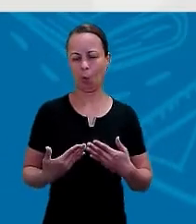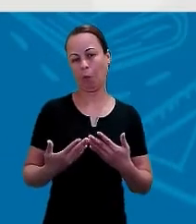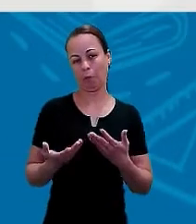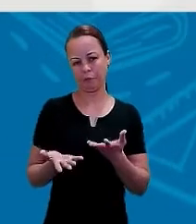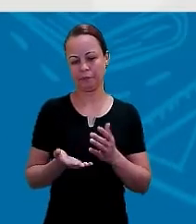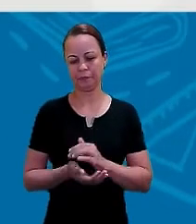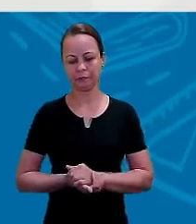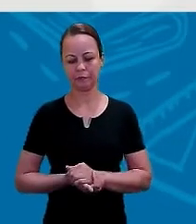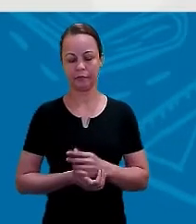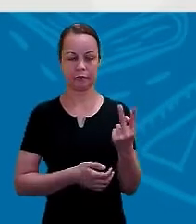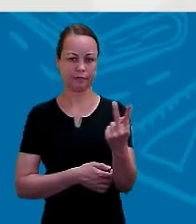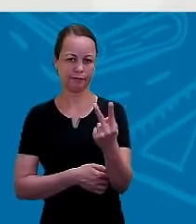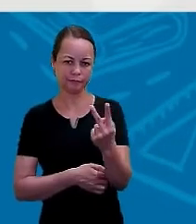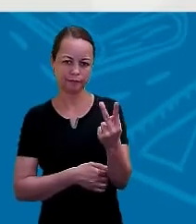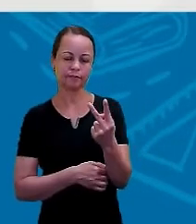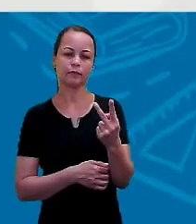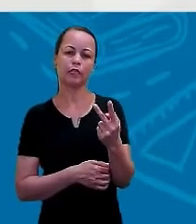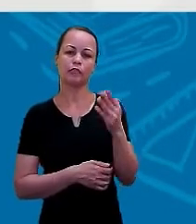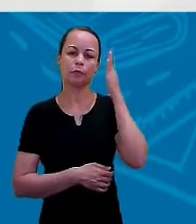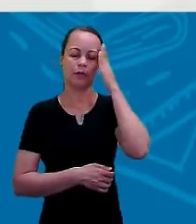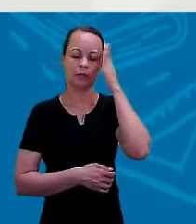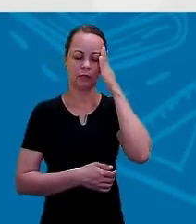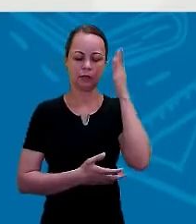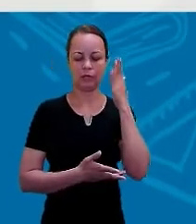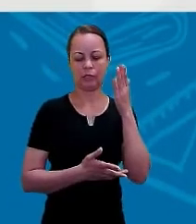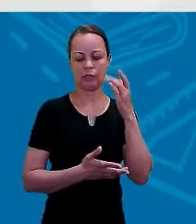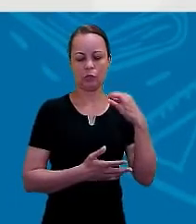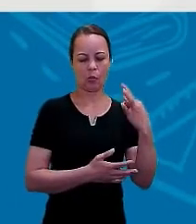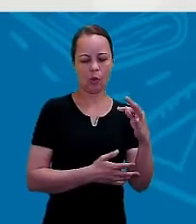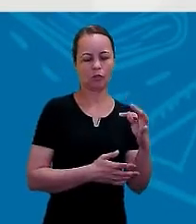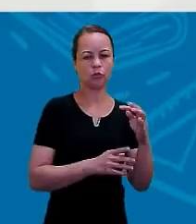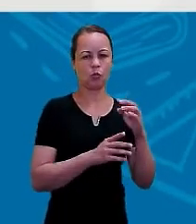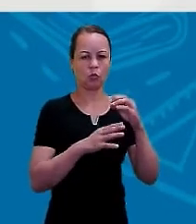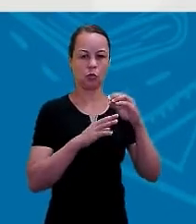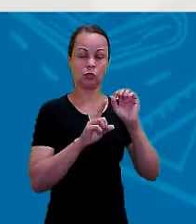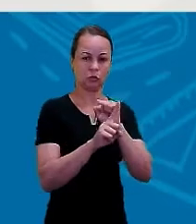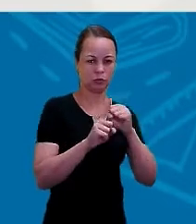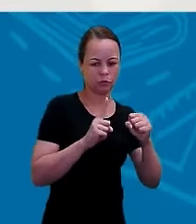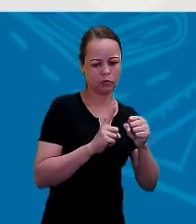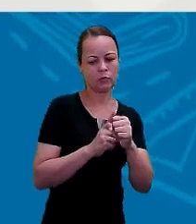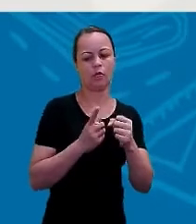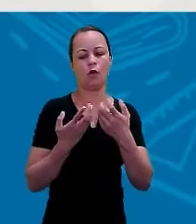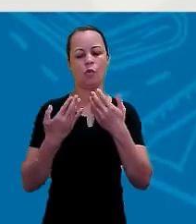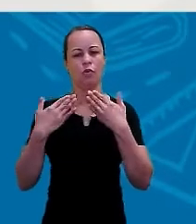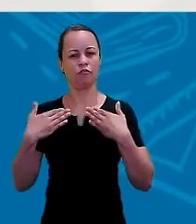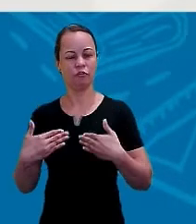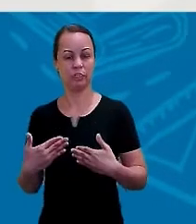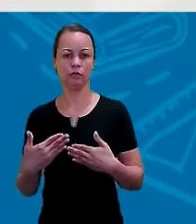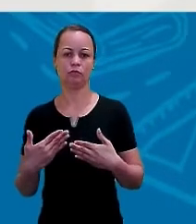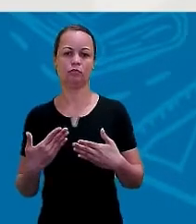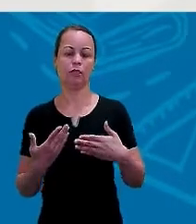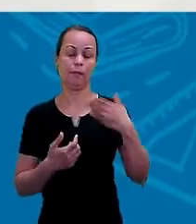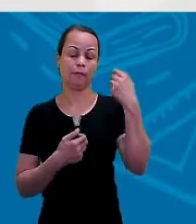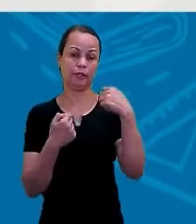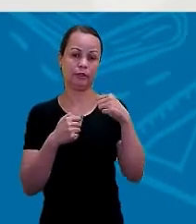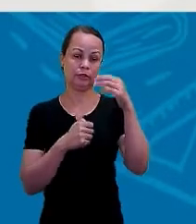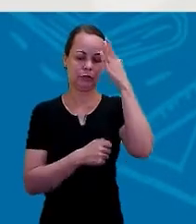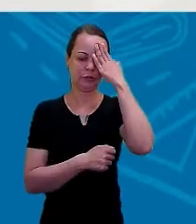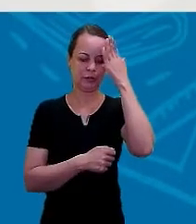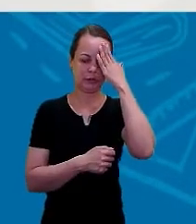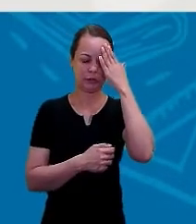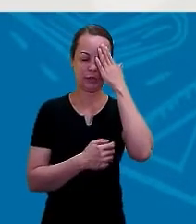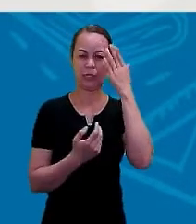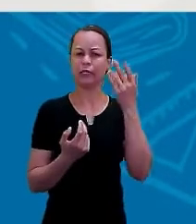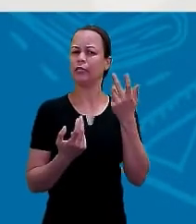duas dimensões, tanto na dor no sentido social quanto no sentido físico, e compreender que as vias neurológicas são as